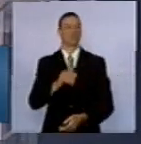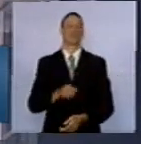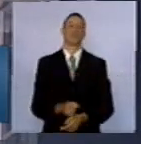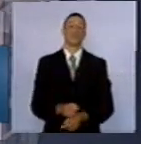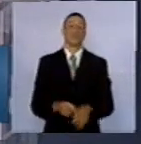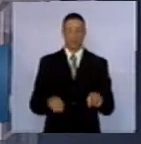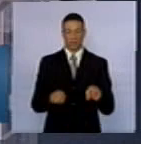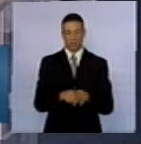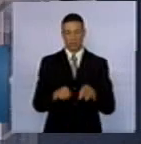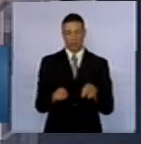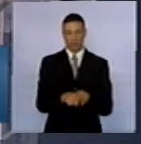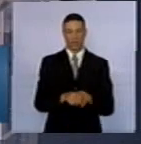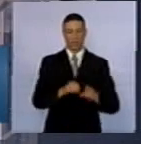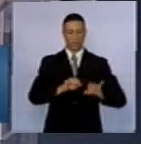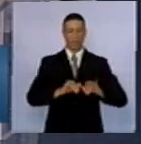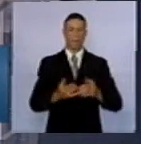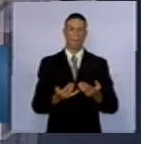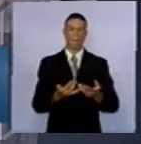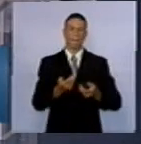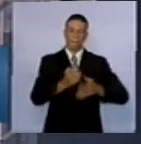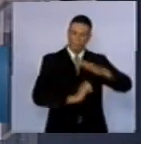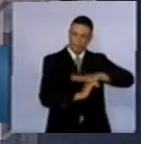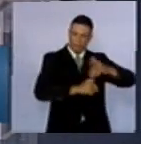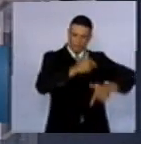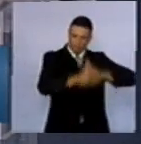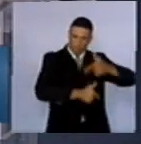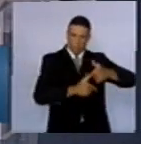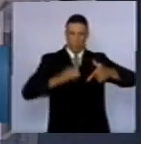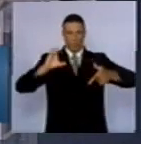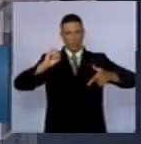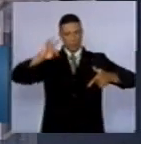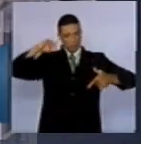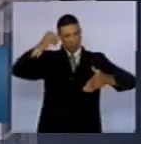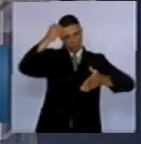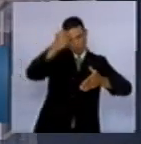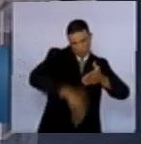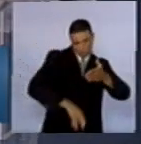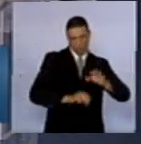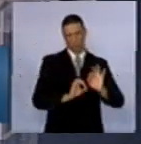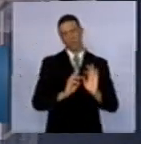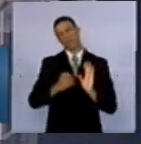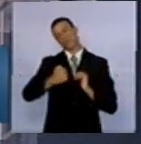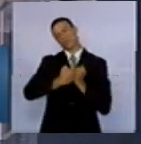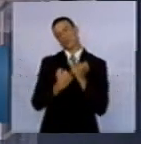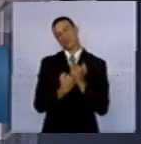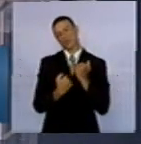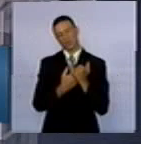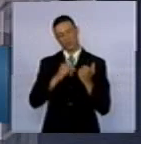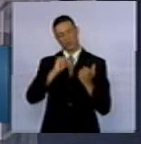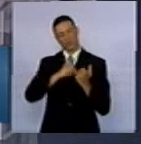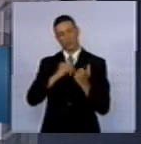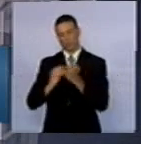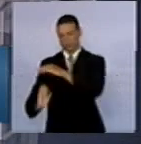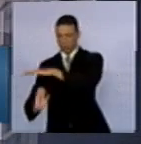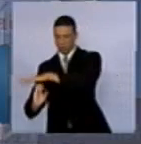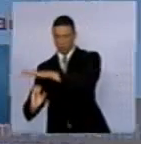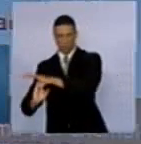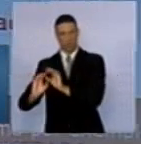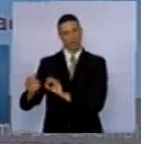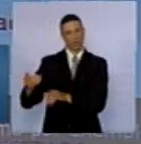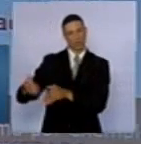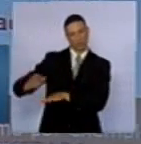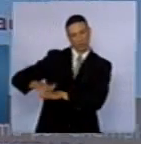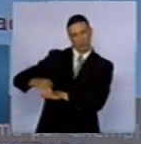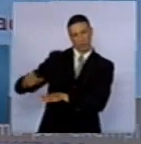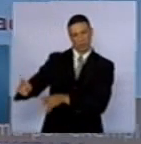Além da criação de uma reserva de mercado, é importante dizer que o sistema de cotas representa um cerceamento à livre iniciativa da operadora. E aí